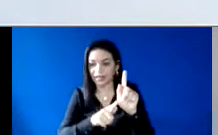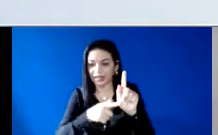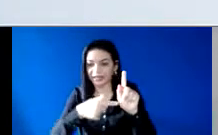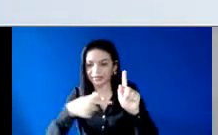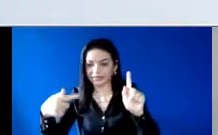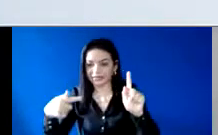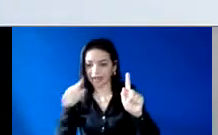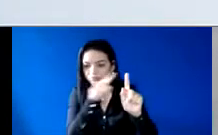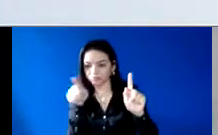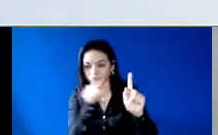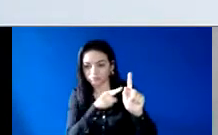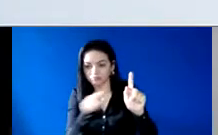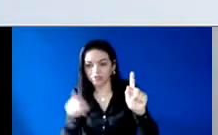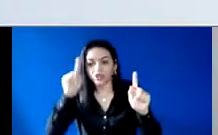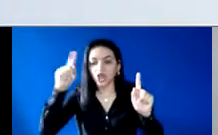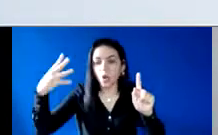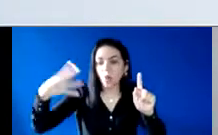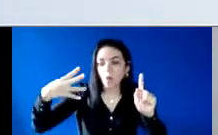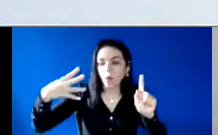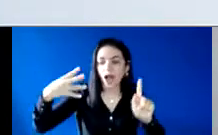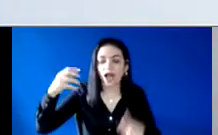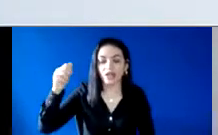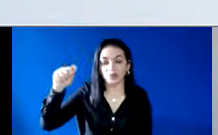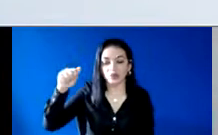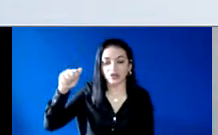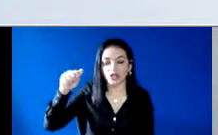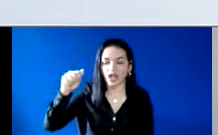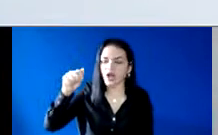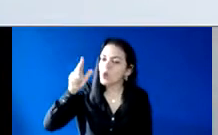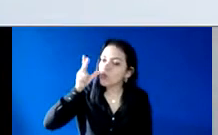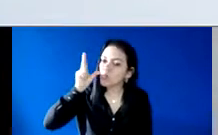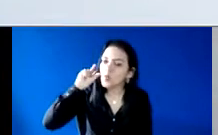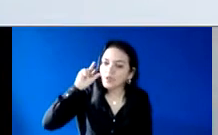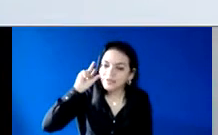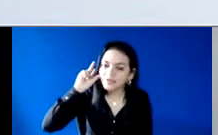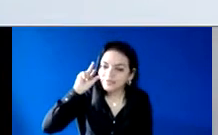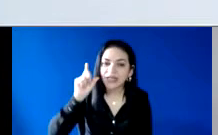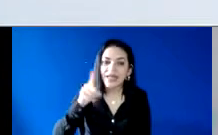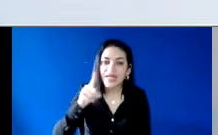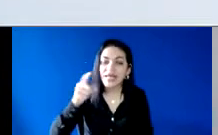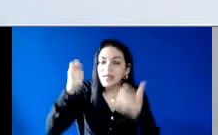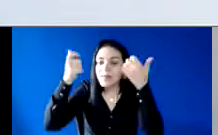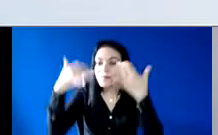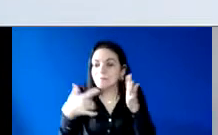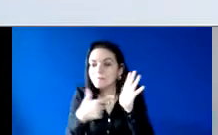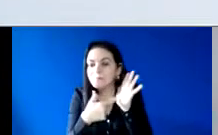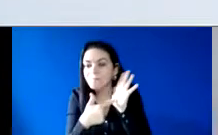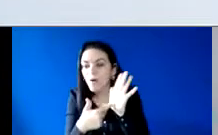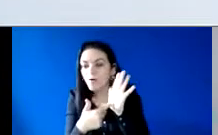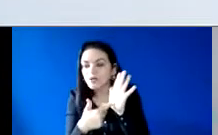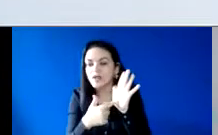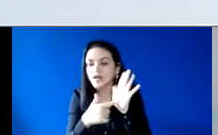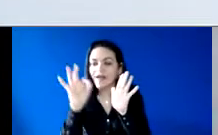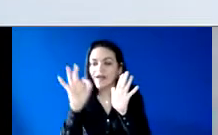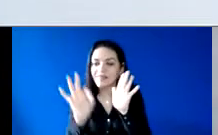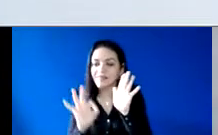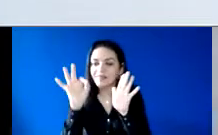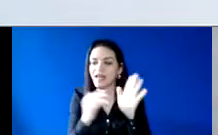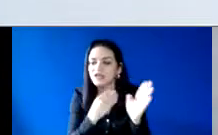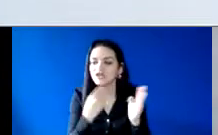dia 4 de agosto, portanto, antes de ontem. E ele mostra a taxa de mortalidade ajustada pela população